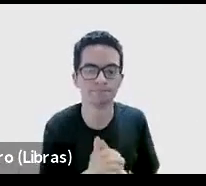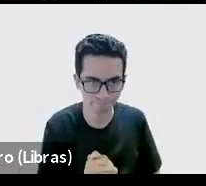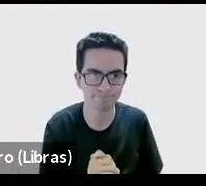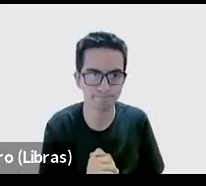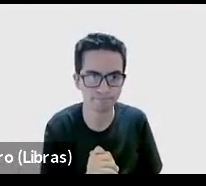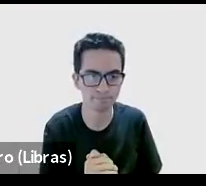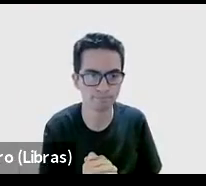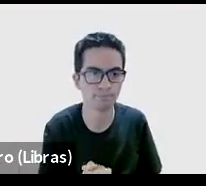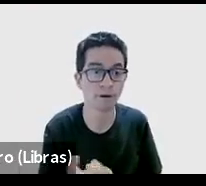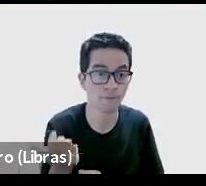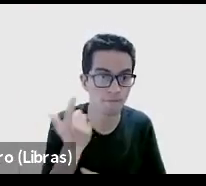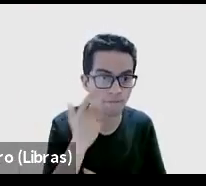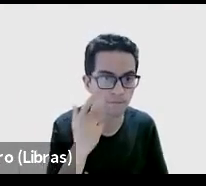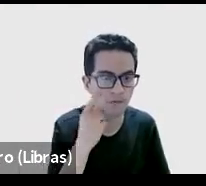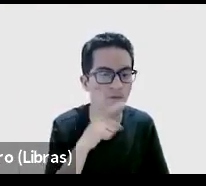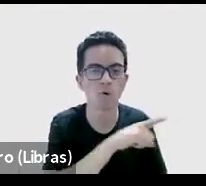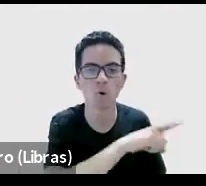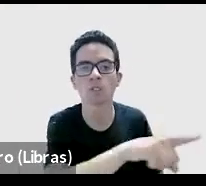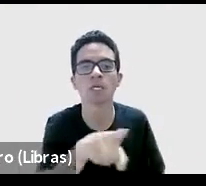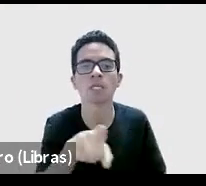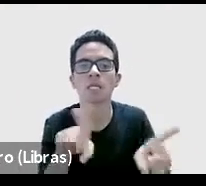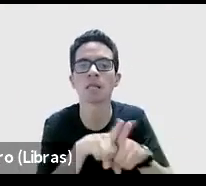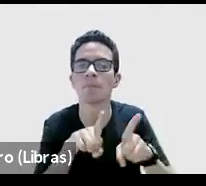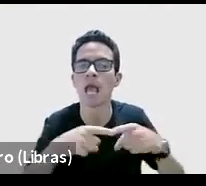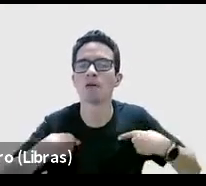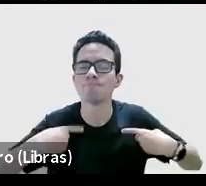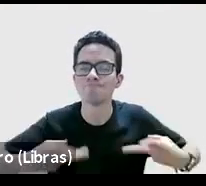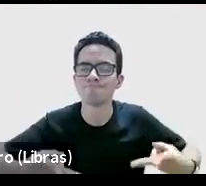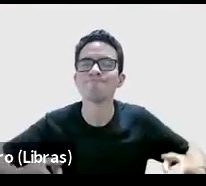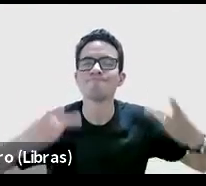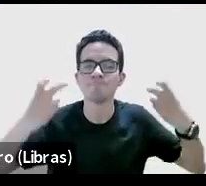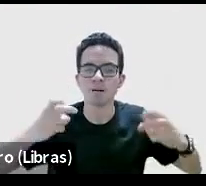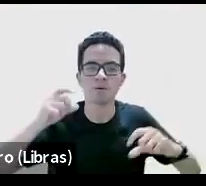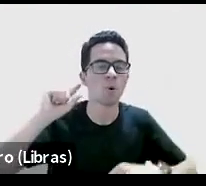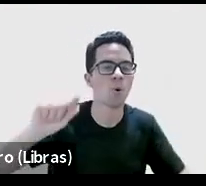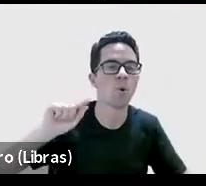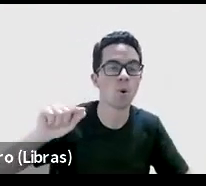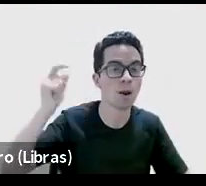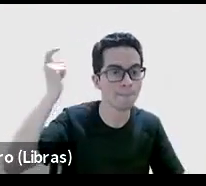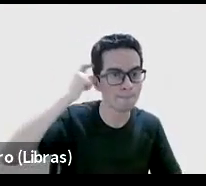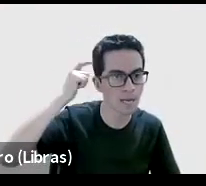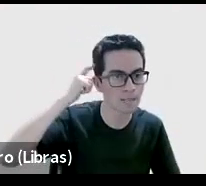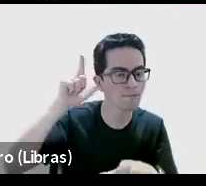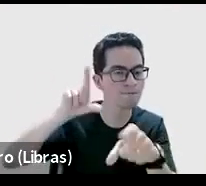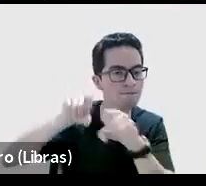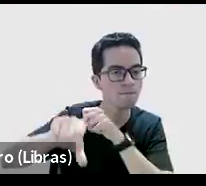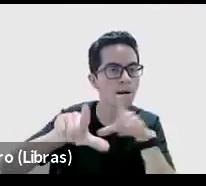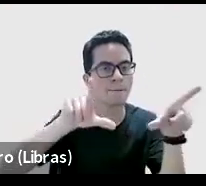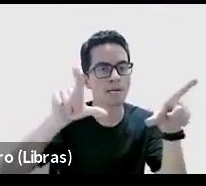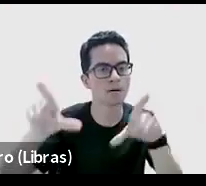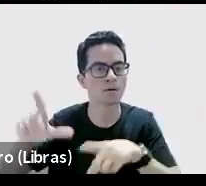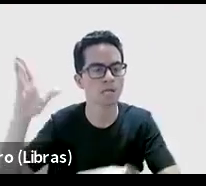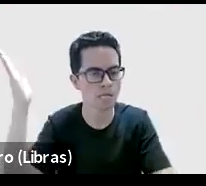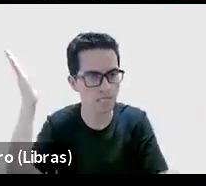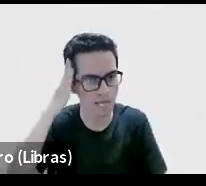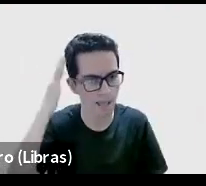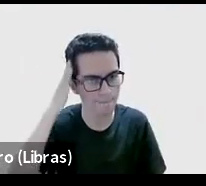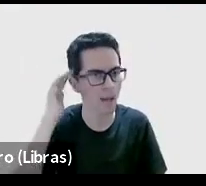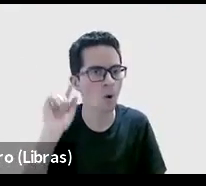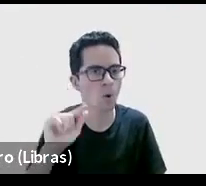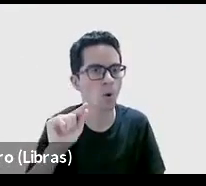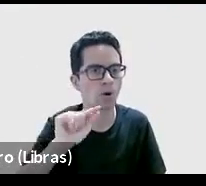essa questão né, o que eu observo, assim, né, quando eu vejo a questão da formação, né, a formação, ela envolve uma